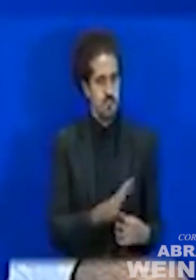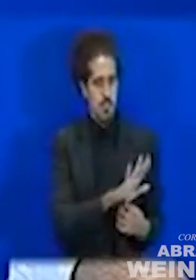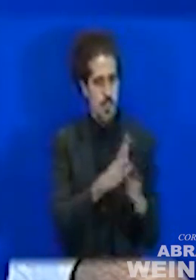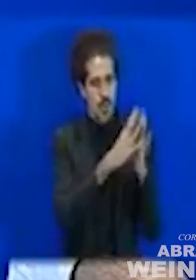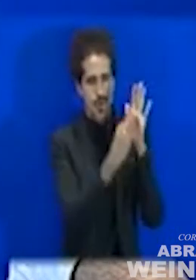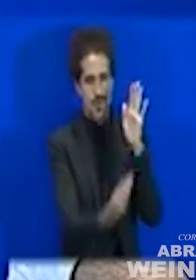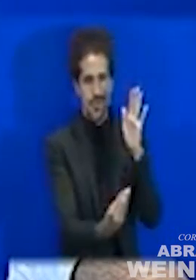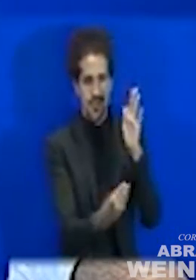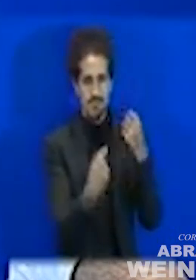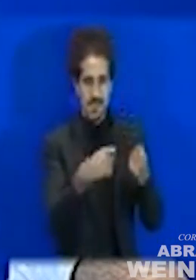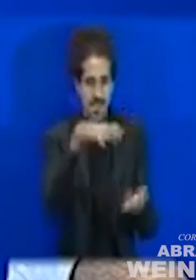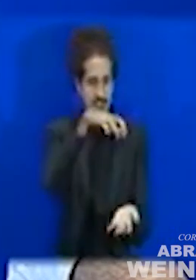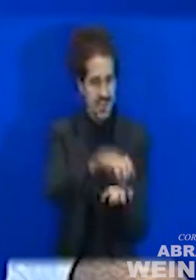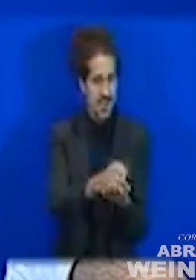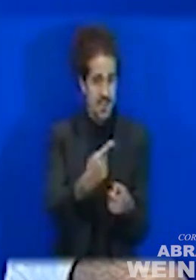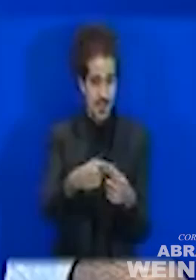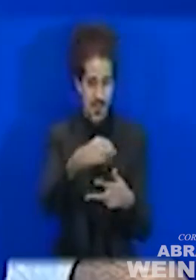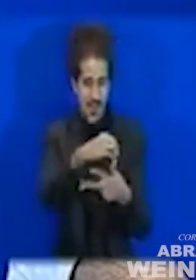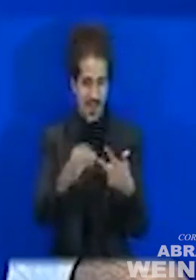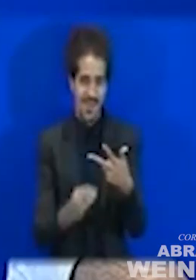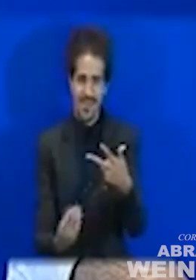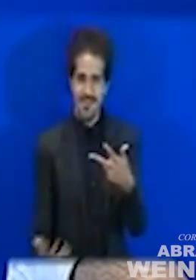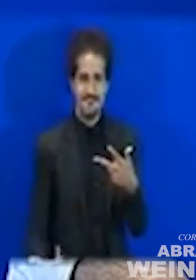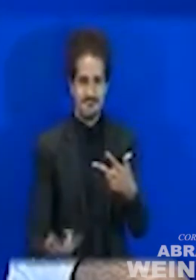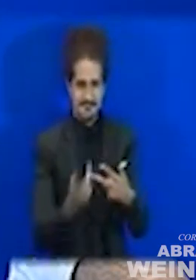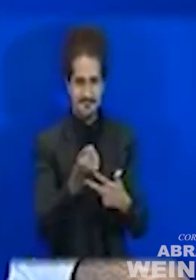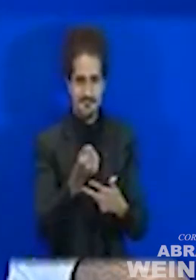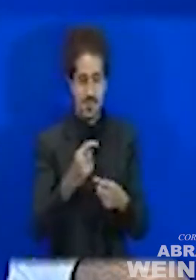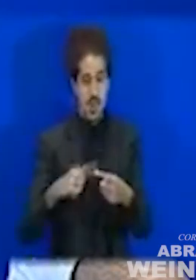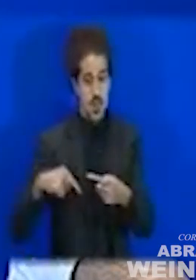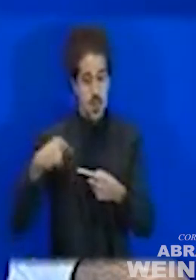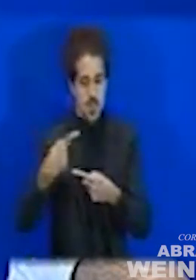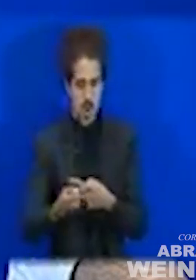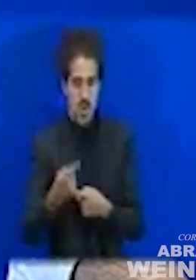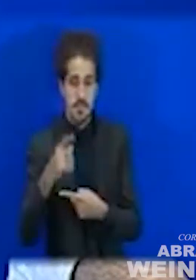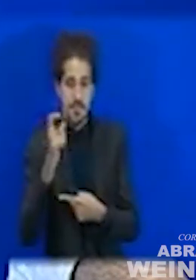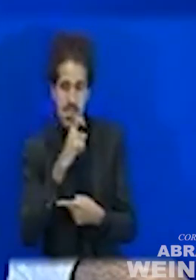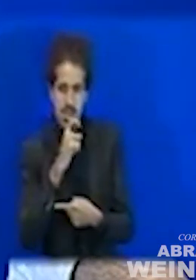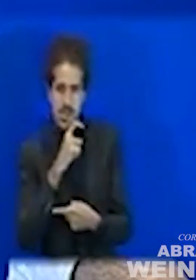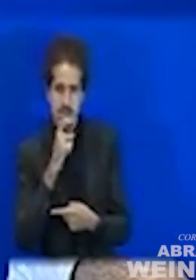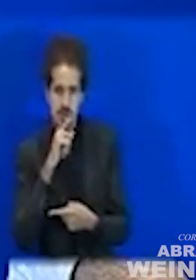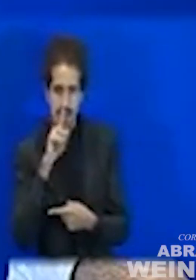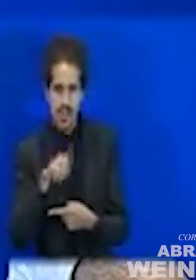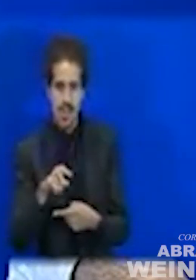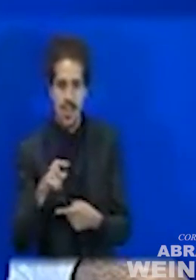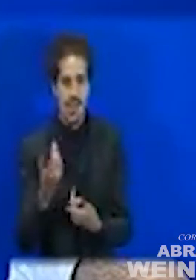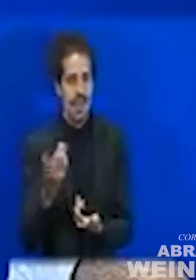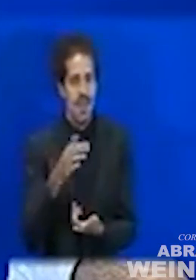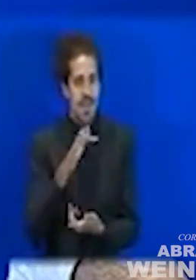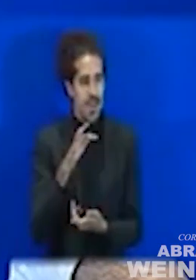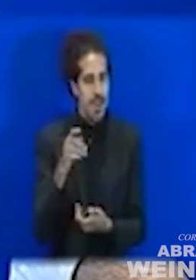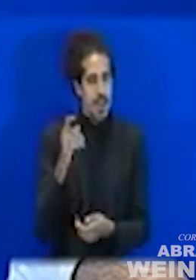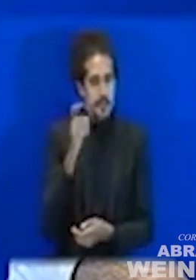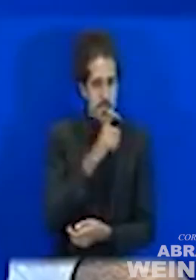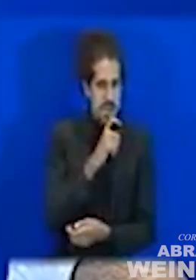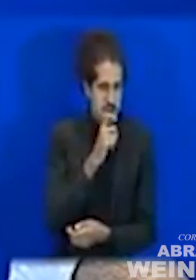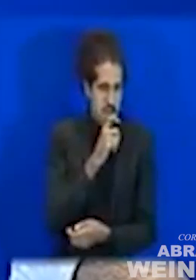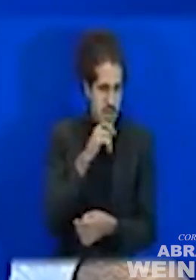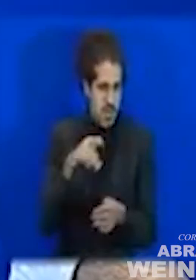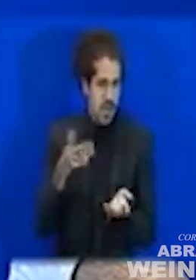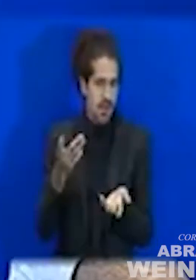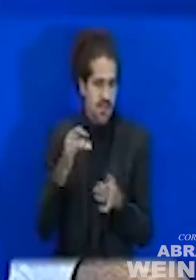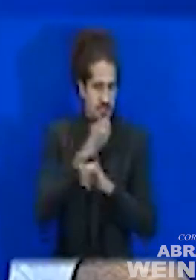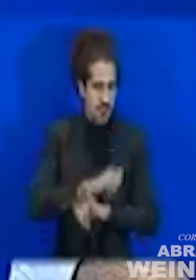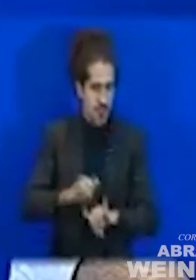ser registrado que o Enem foi um sucesso. A próxima mentira cair. Fake news é um eufemismo para mentira.